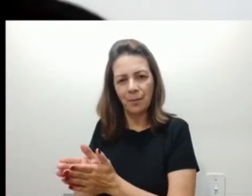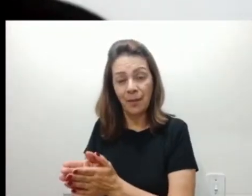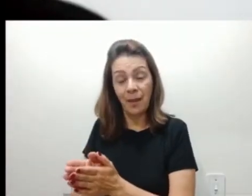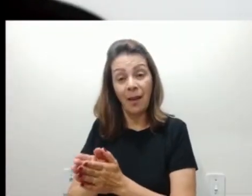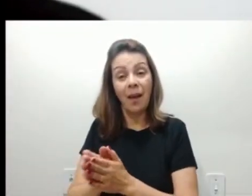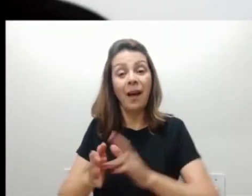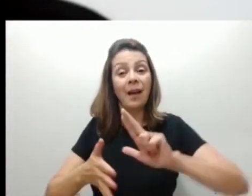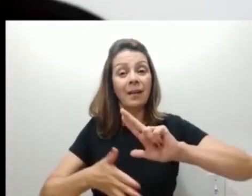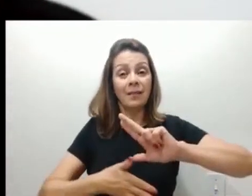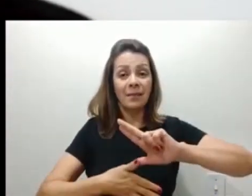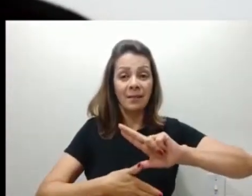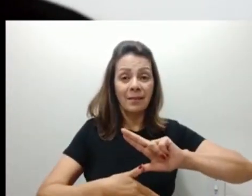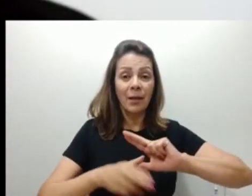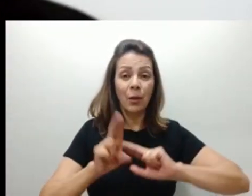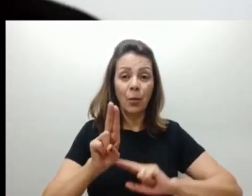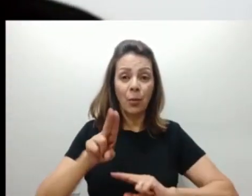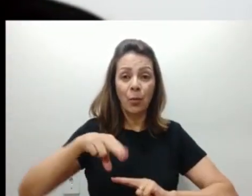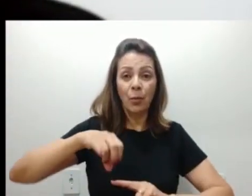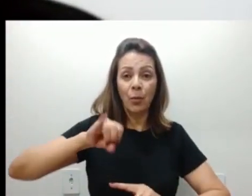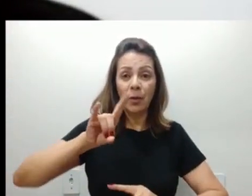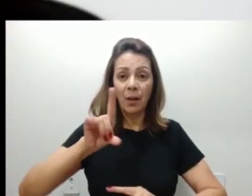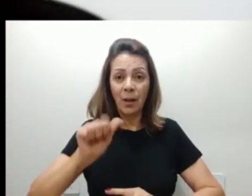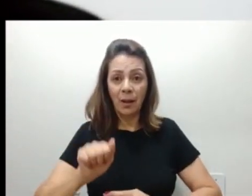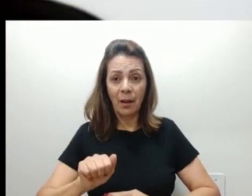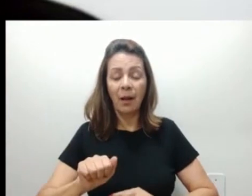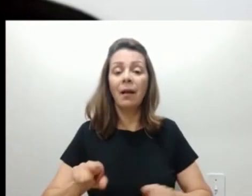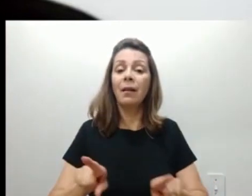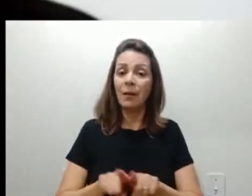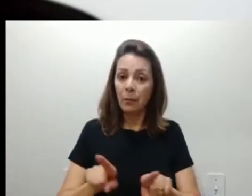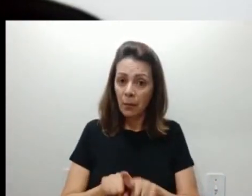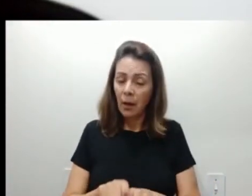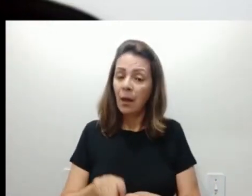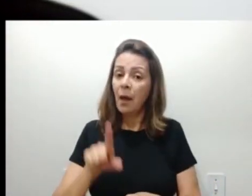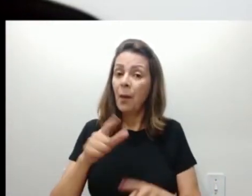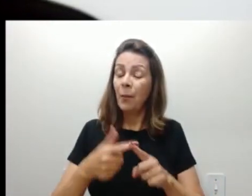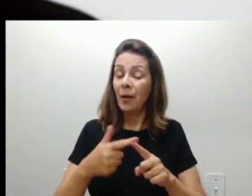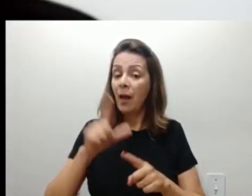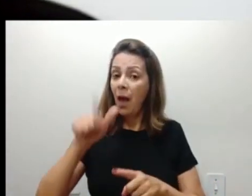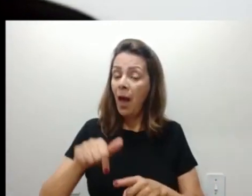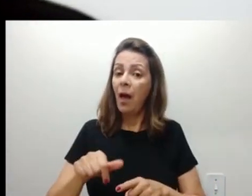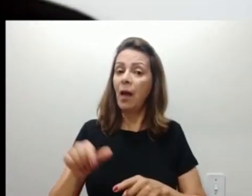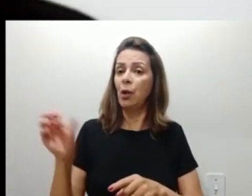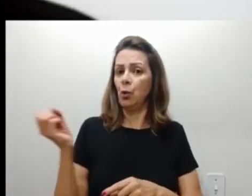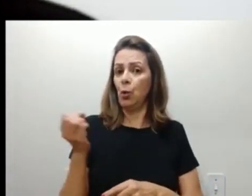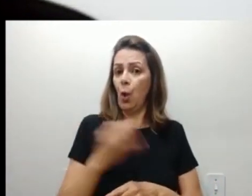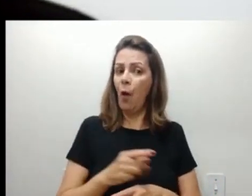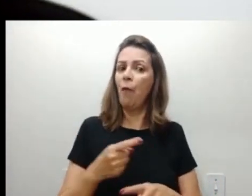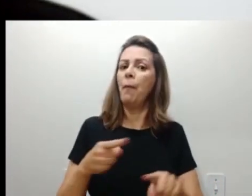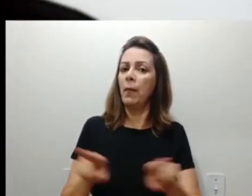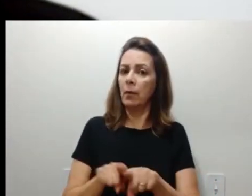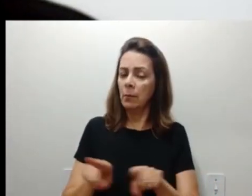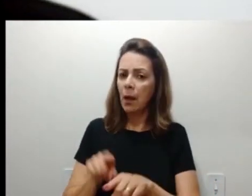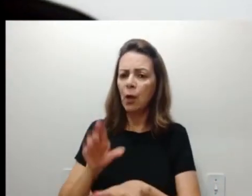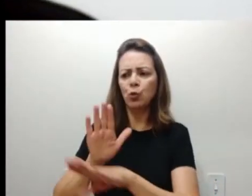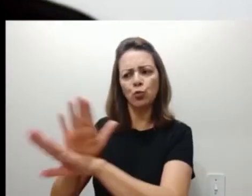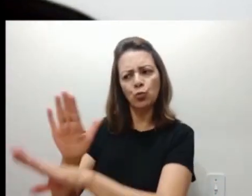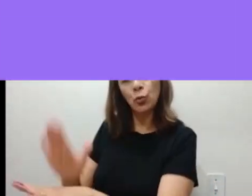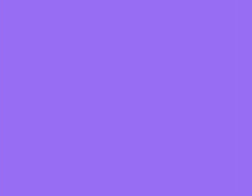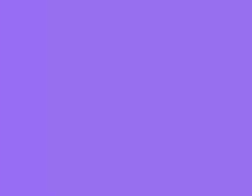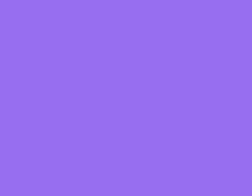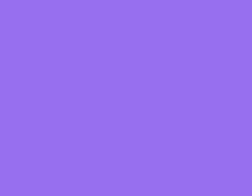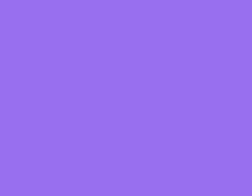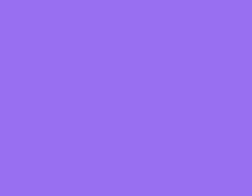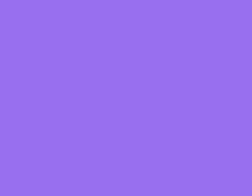disso, apesar de ser uma universidade mais nova, tem dado a sua contribuição para a cidade, para a região, né.